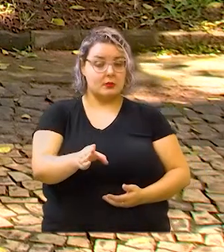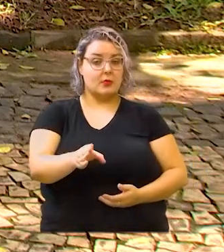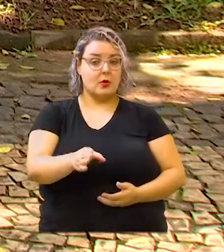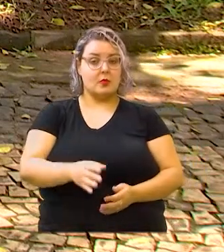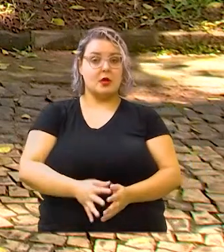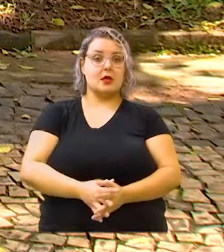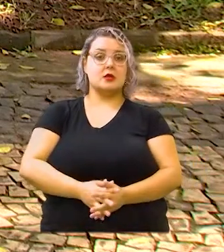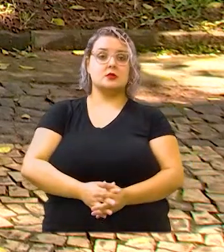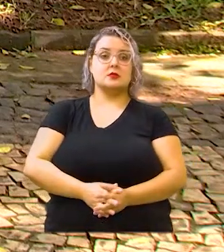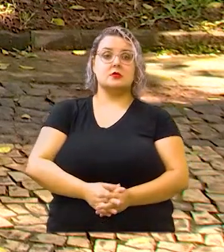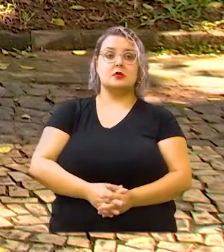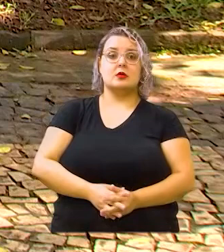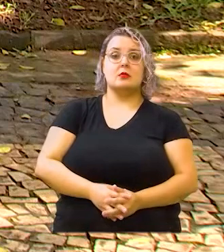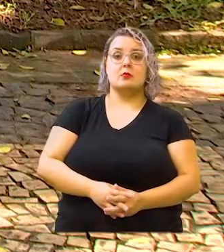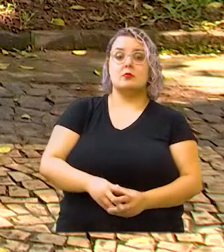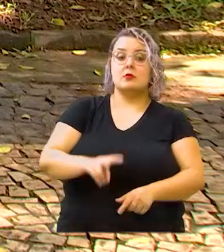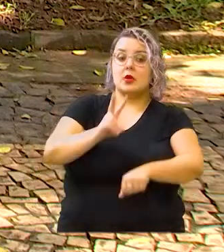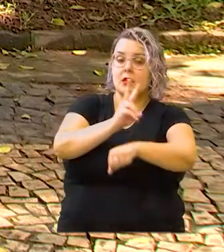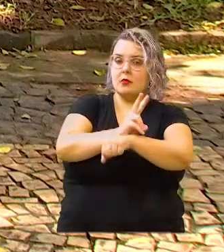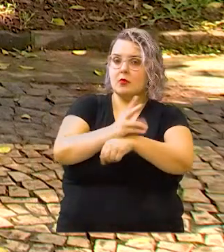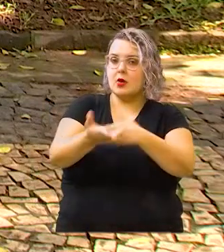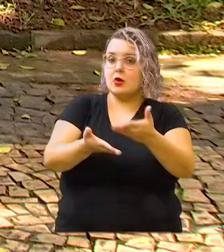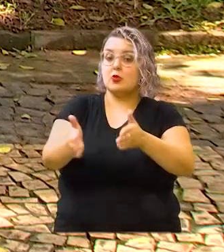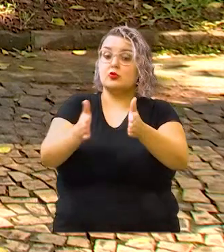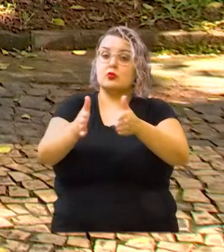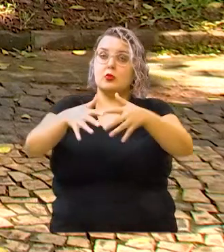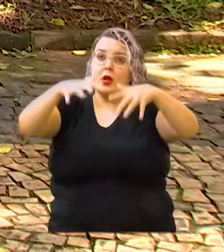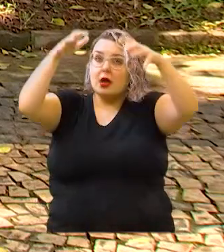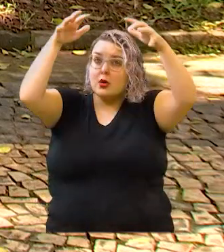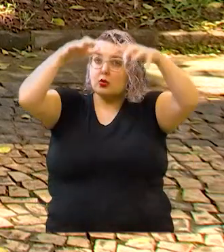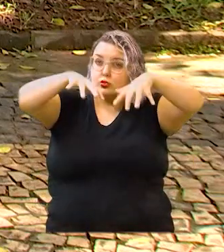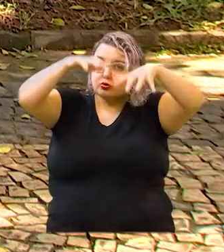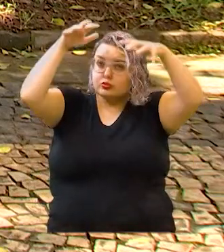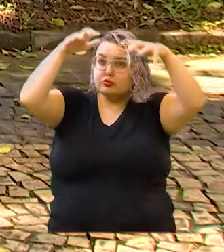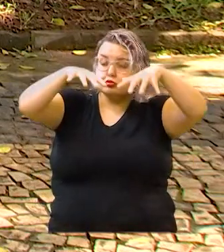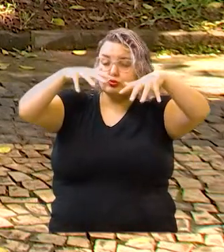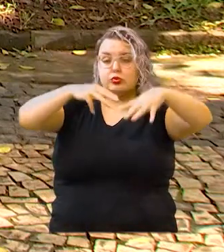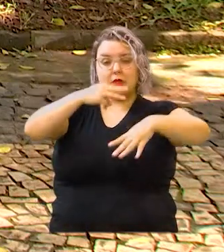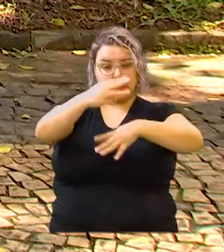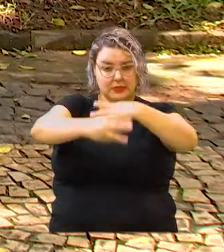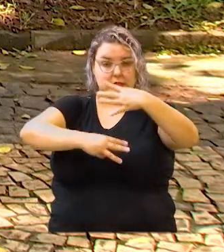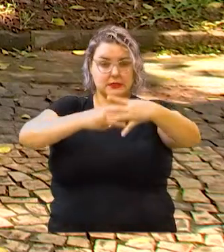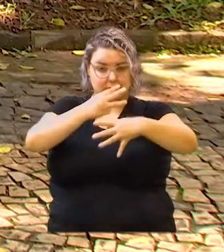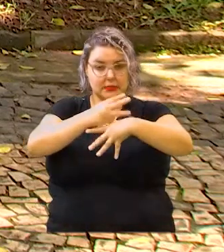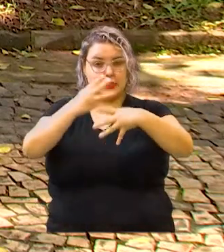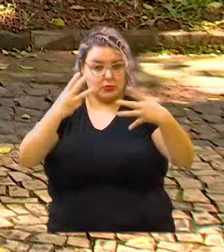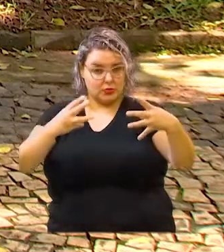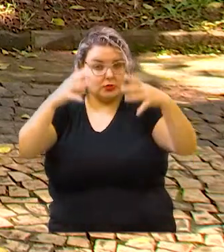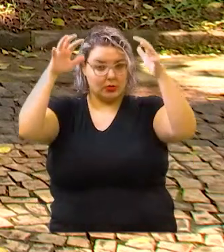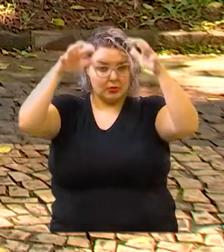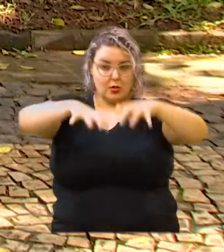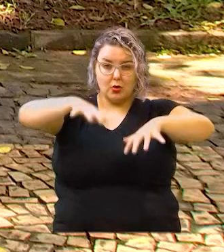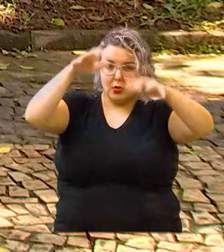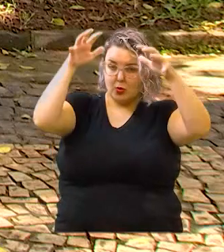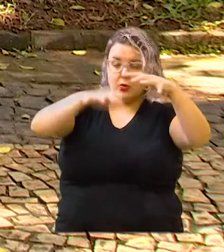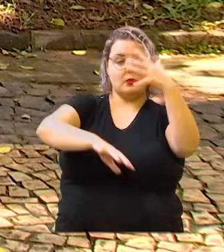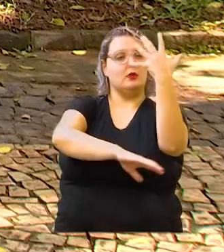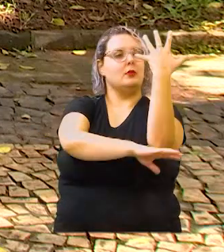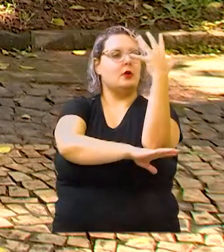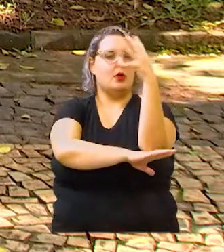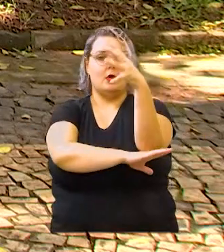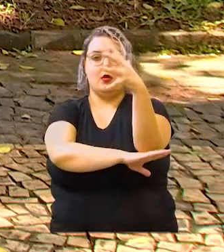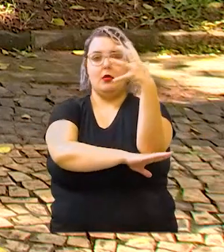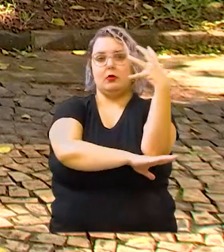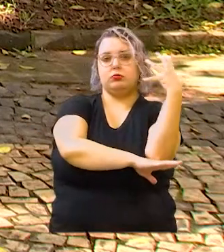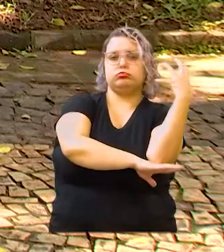principalmente para proteger na estação das chuvas, porque na estação das chuvas a chuva é muito intensa, as copas